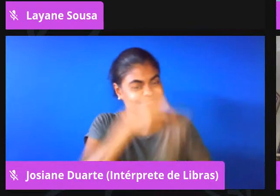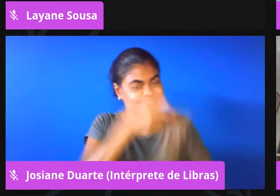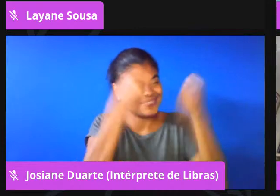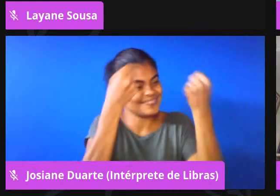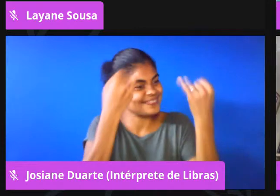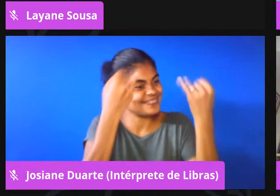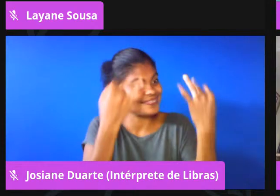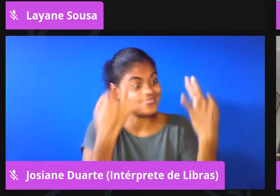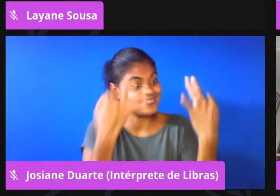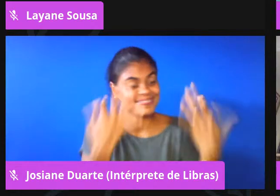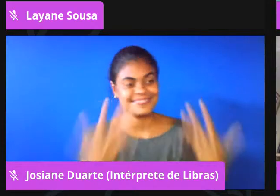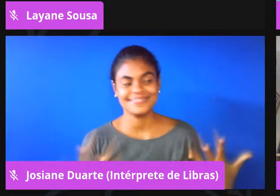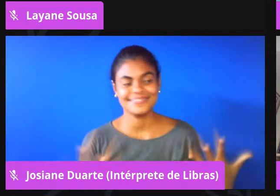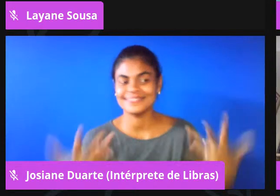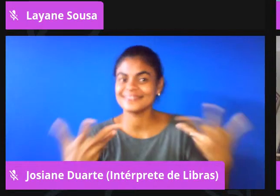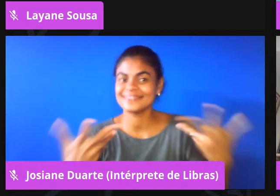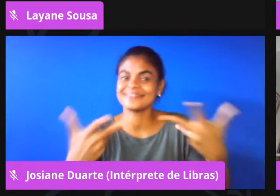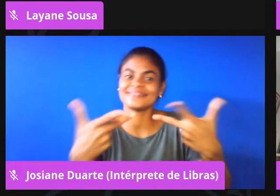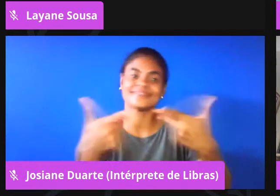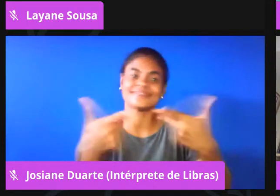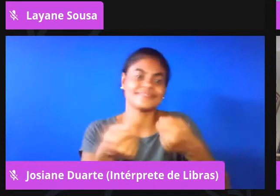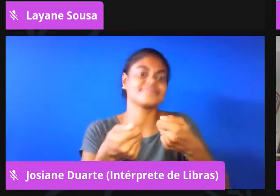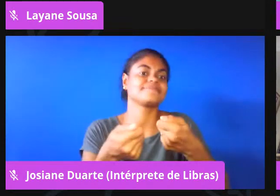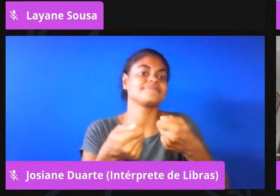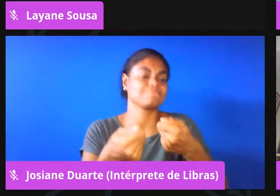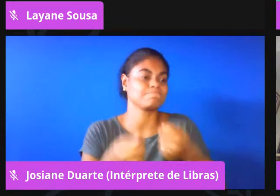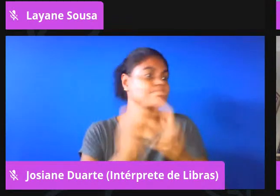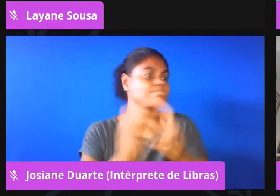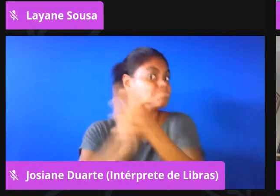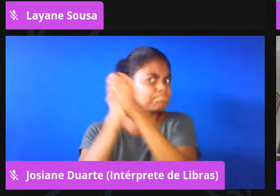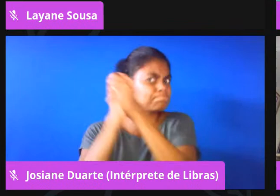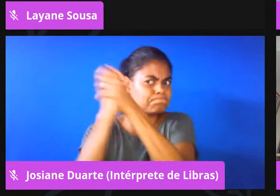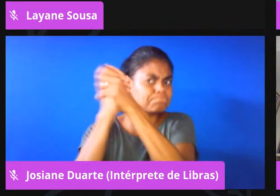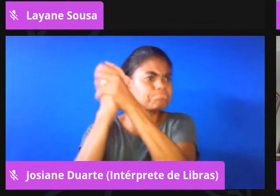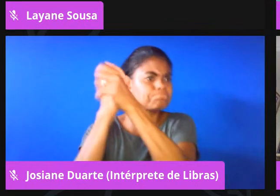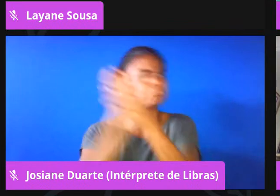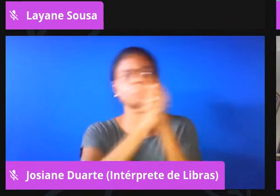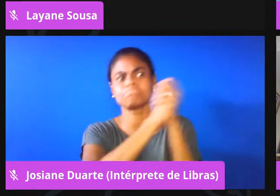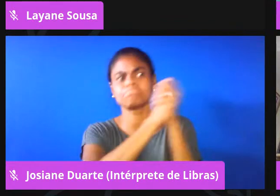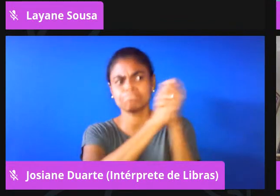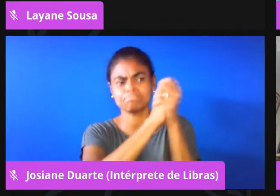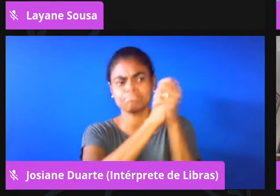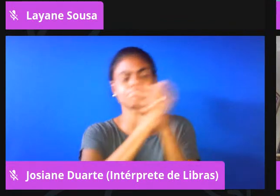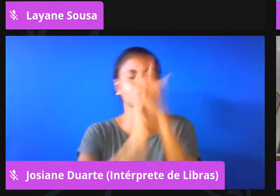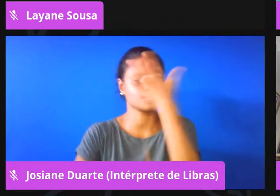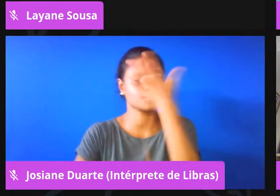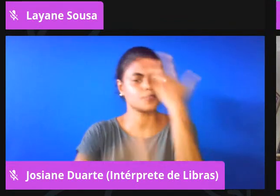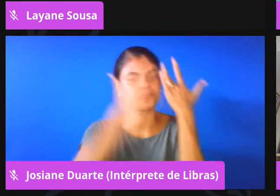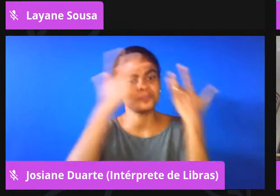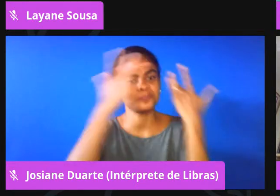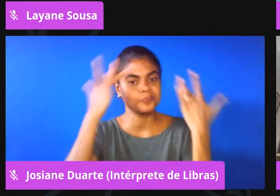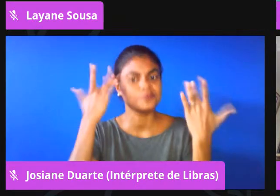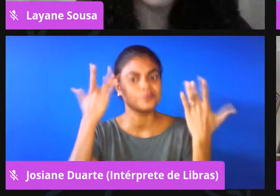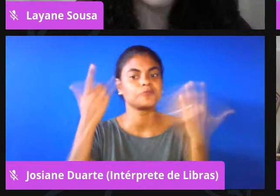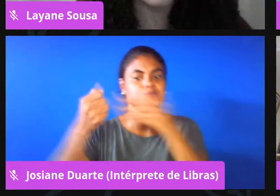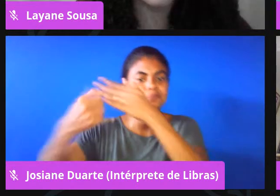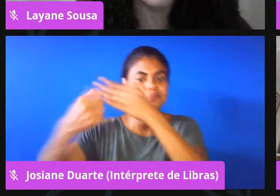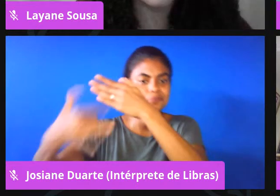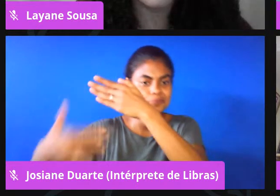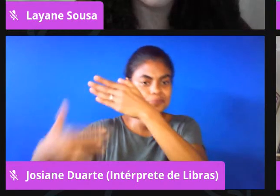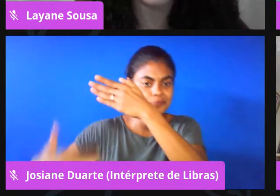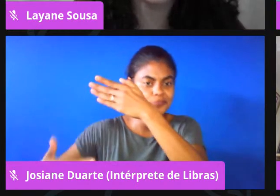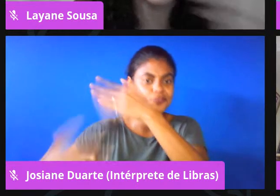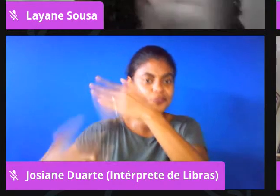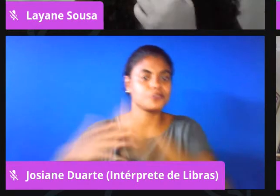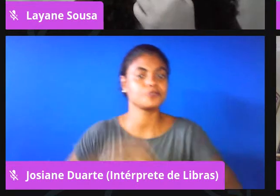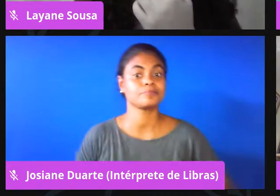pela essa fala maravilhosa aí. Muitos elogios aqui das pessoas aqui nos comentários, né? E